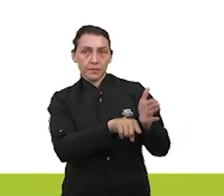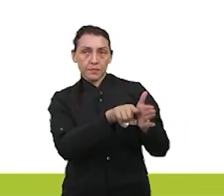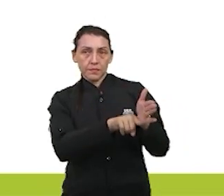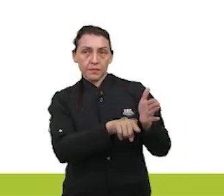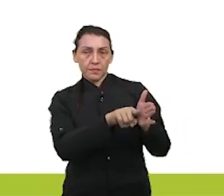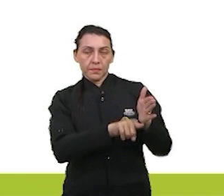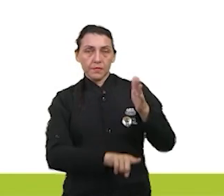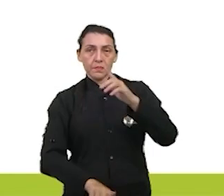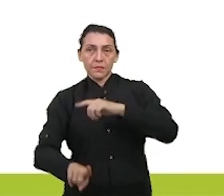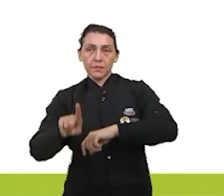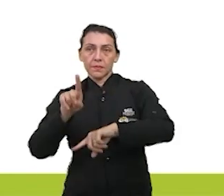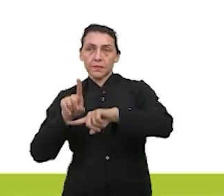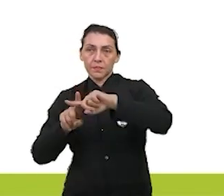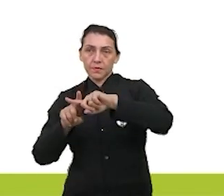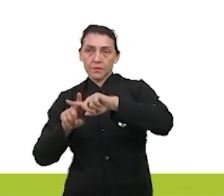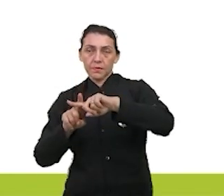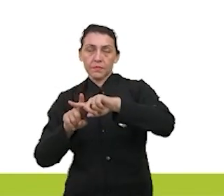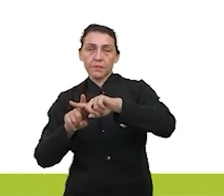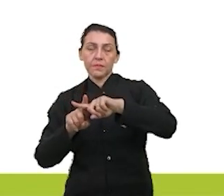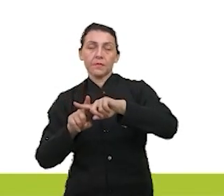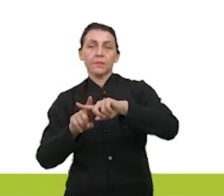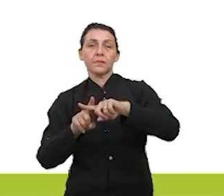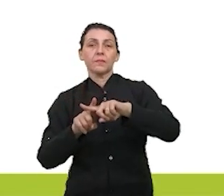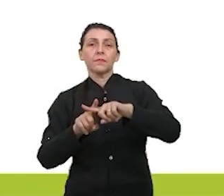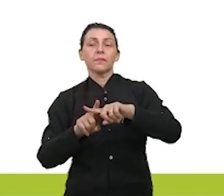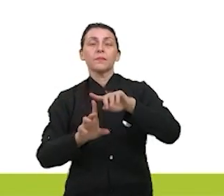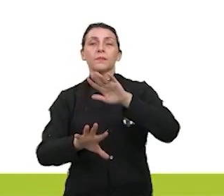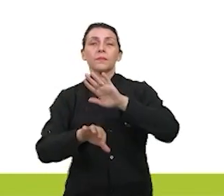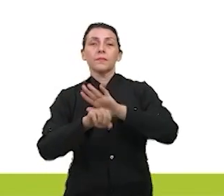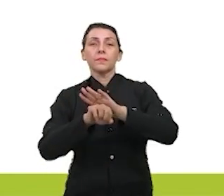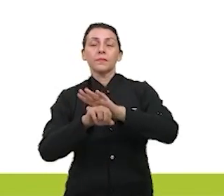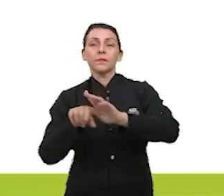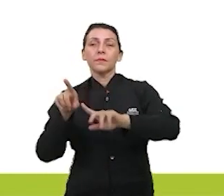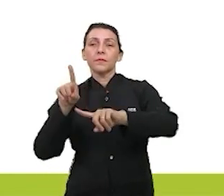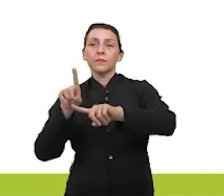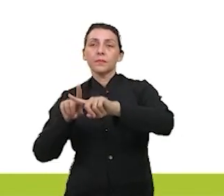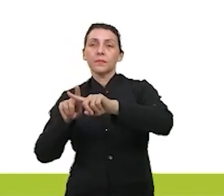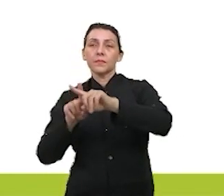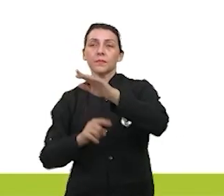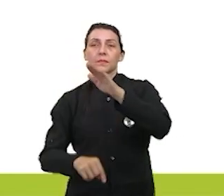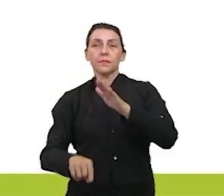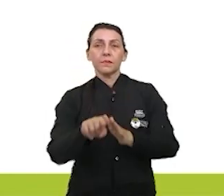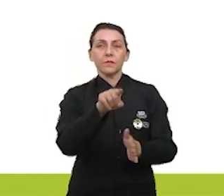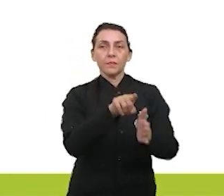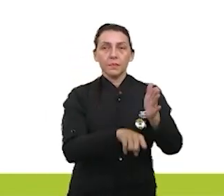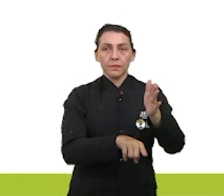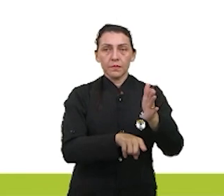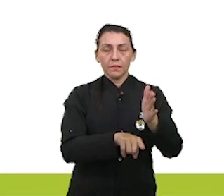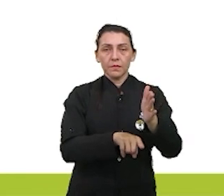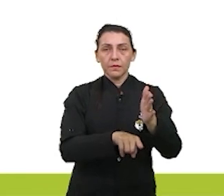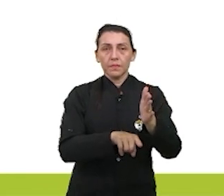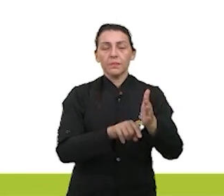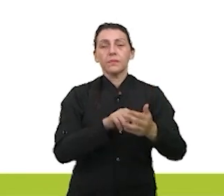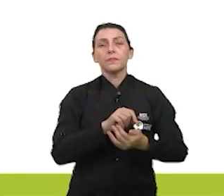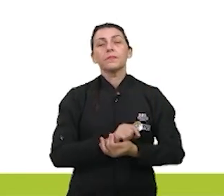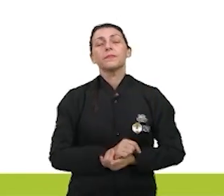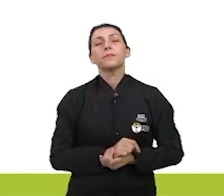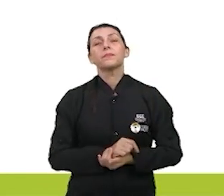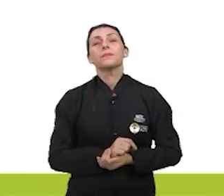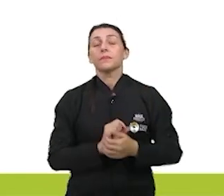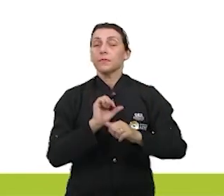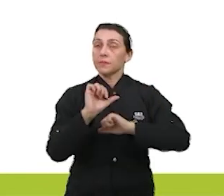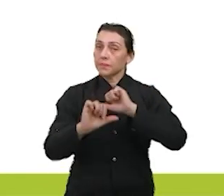para o positivo e no receptor vai sair do positivo para o negativo, tá? Aí